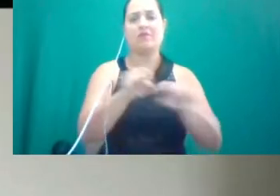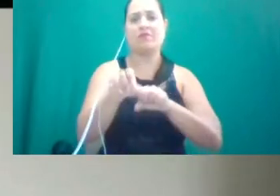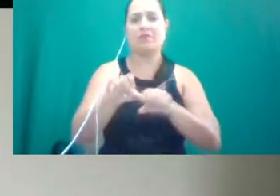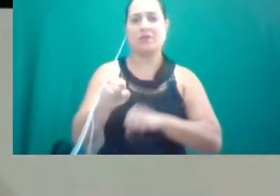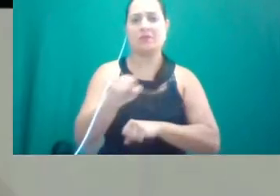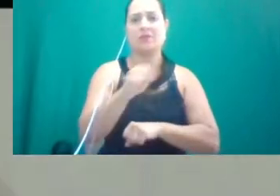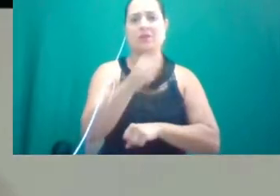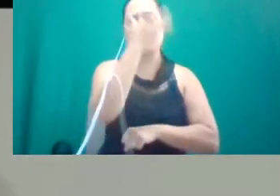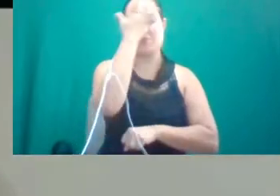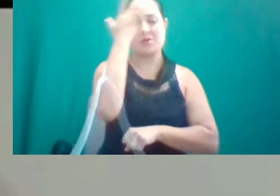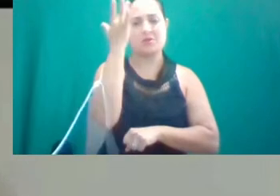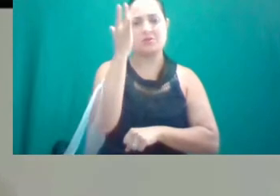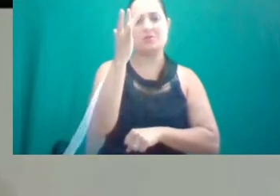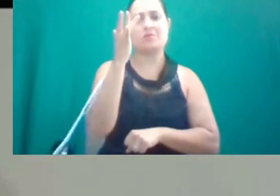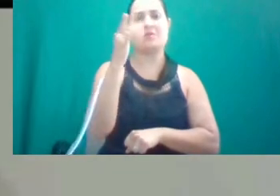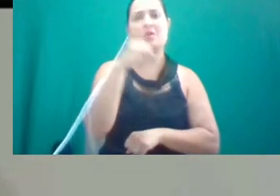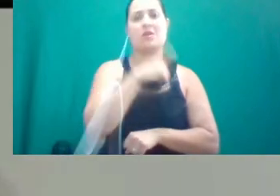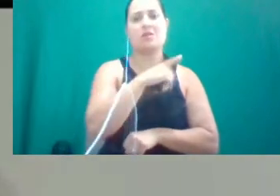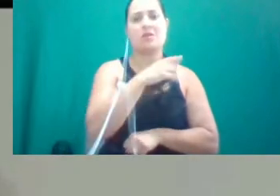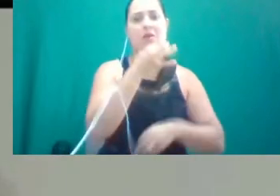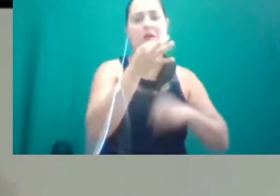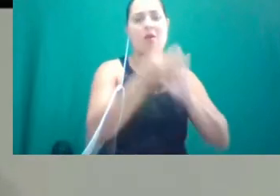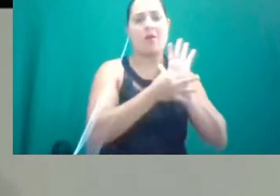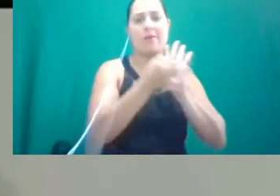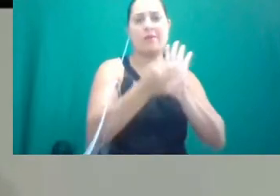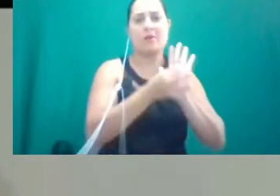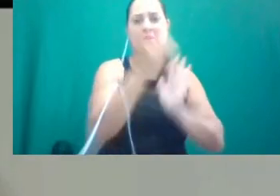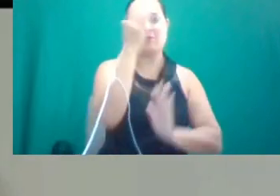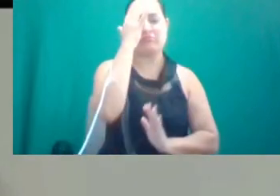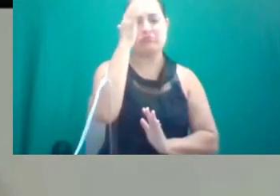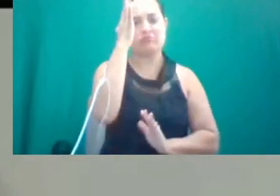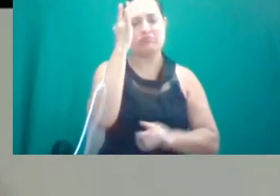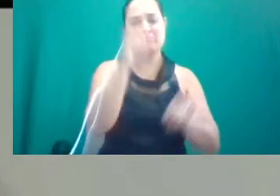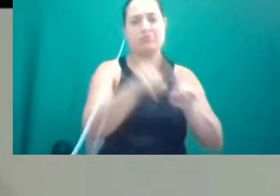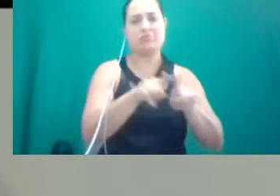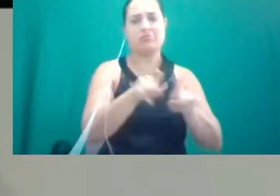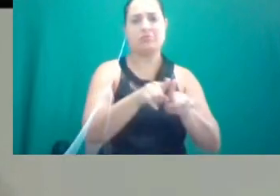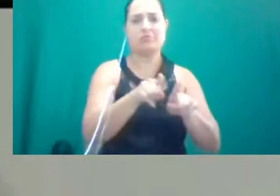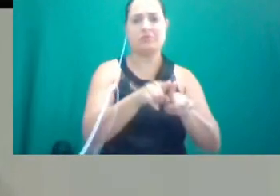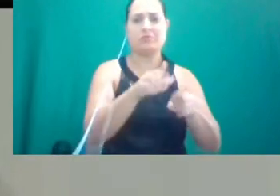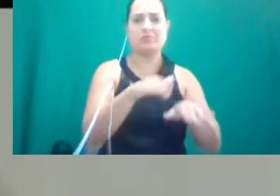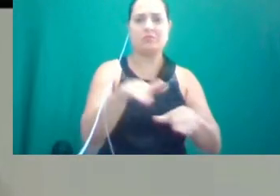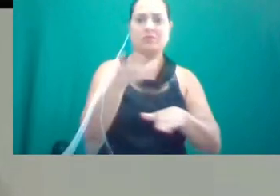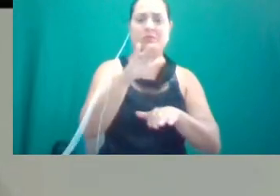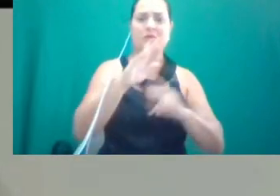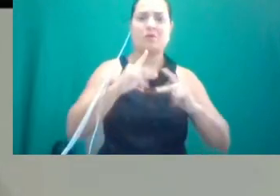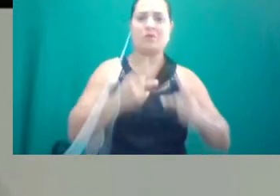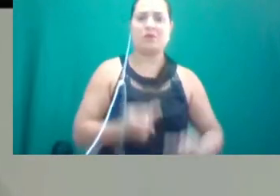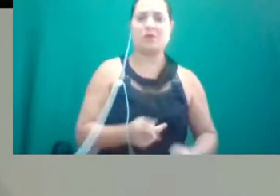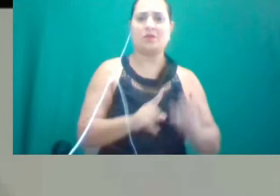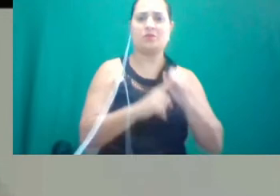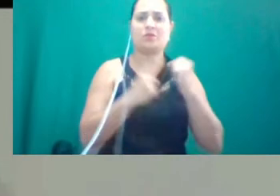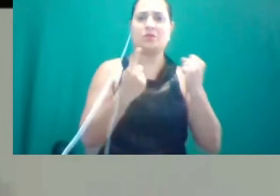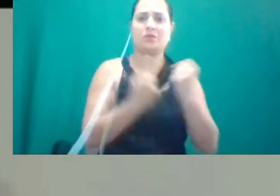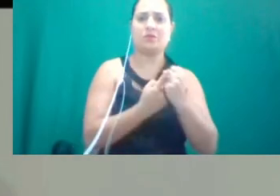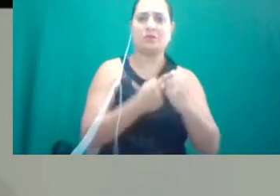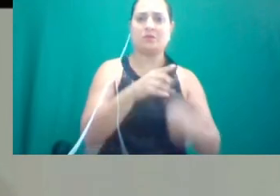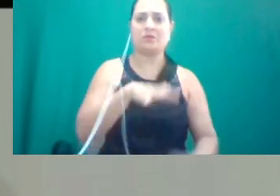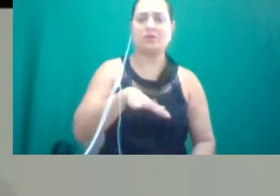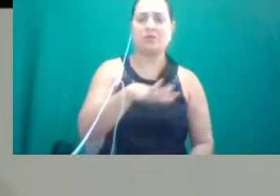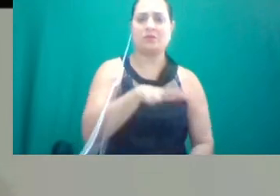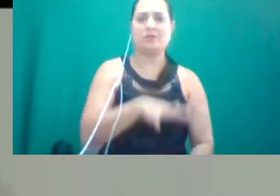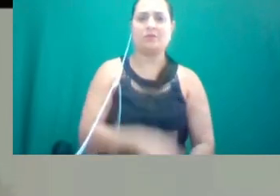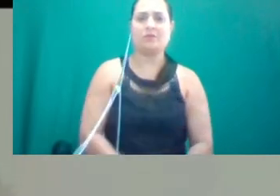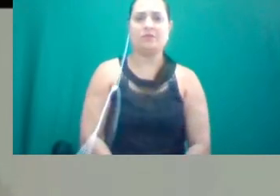sociedade. Prometo, no exercício da licenciatura em Educação Física, cumprir com fidelidade o dever de educar